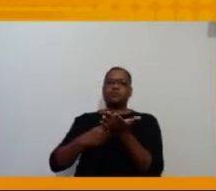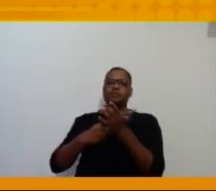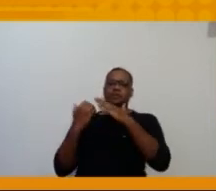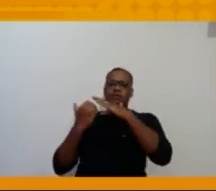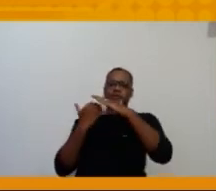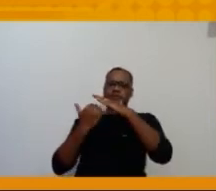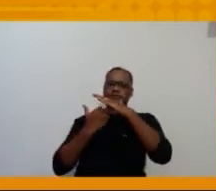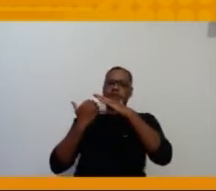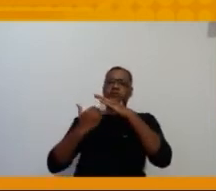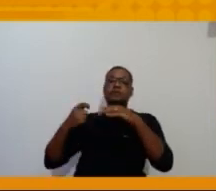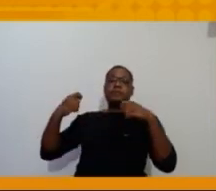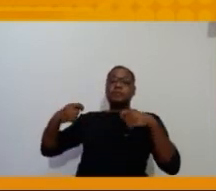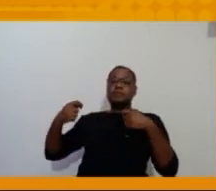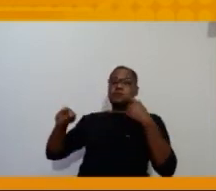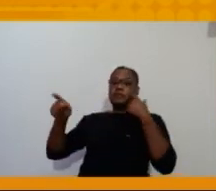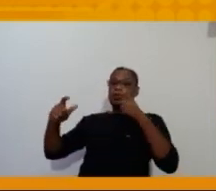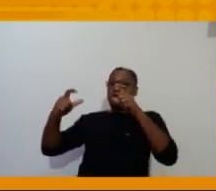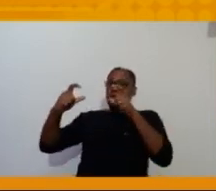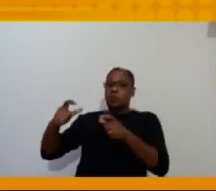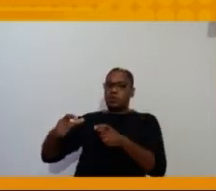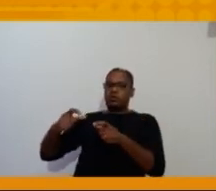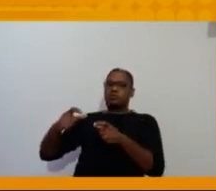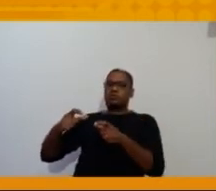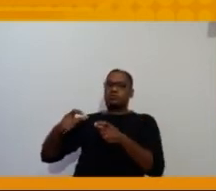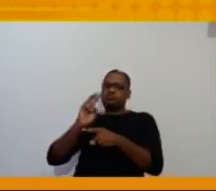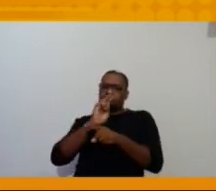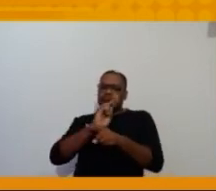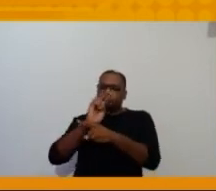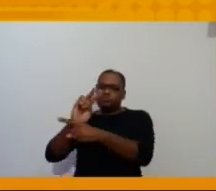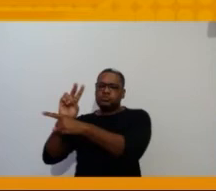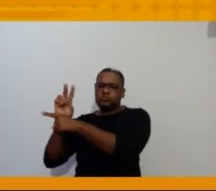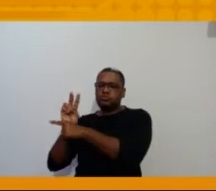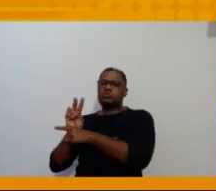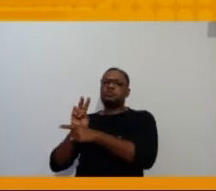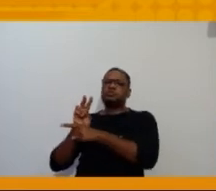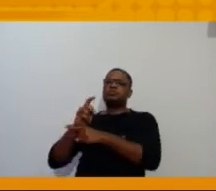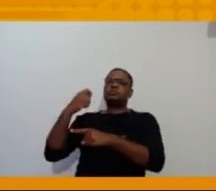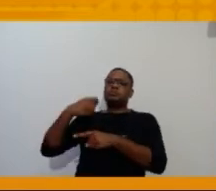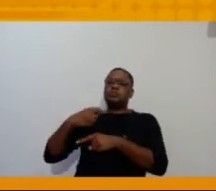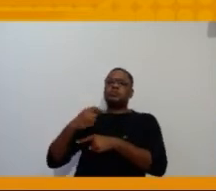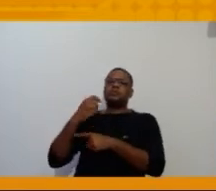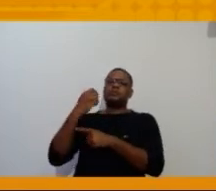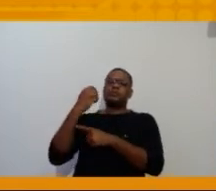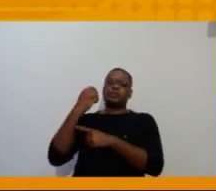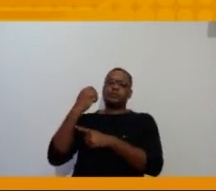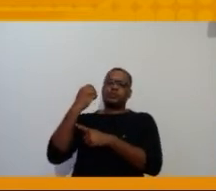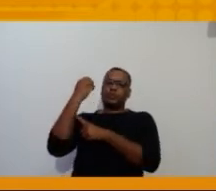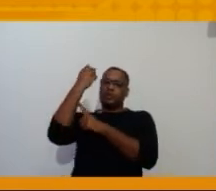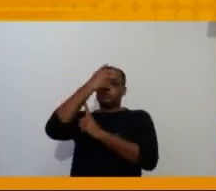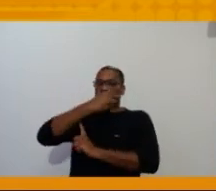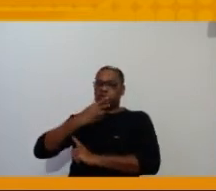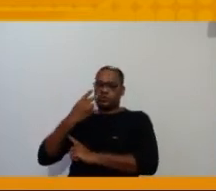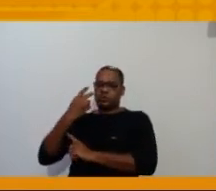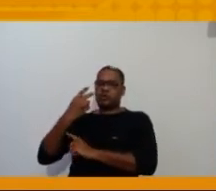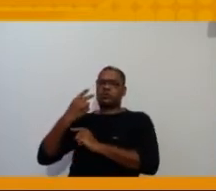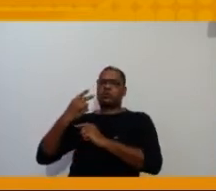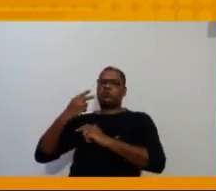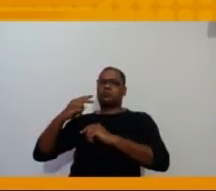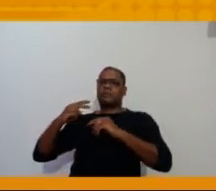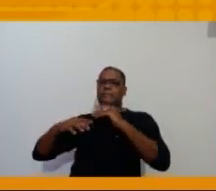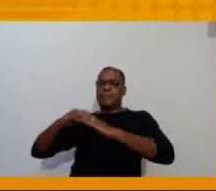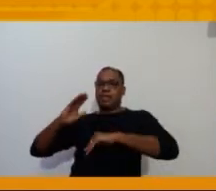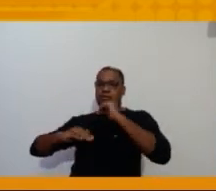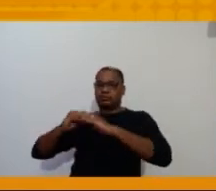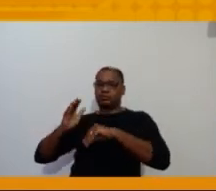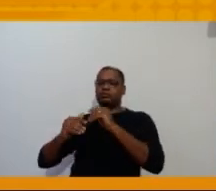um espaço aqui, uma supervisão, e vamos fazer 2 horas ele tem atividades práticas na empresa e 2 horas atividades que